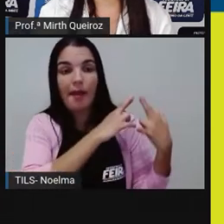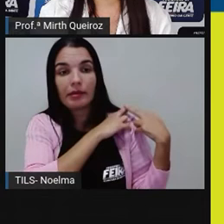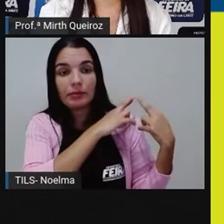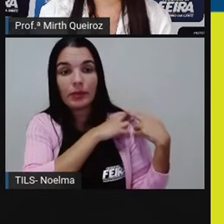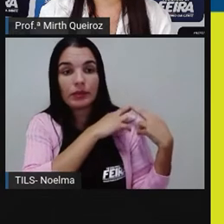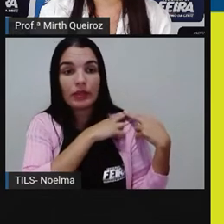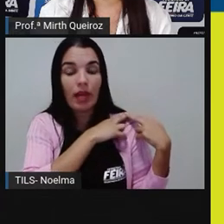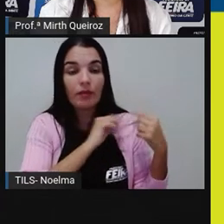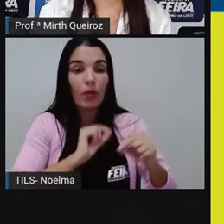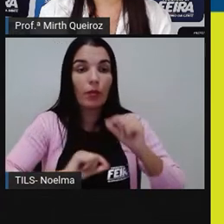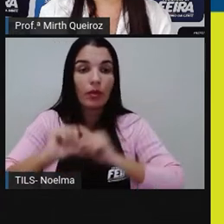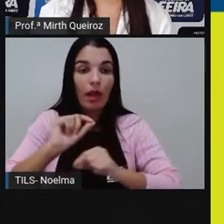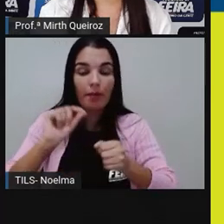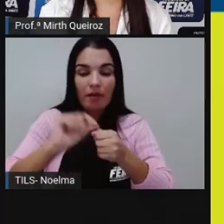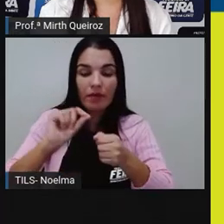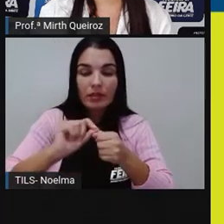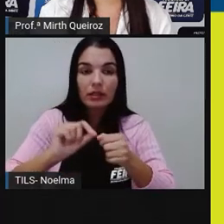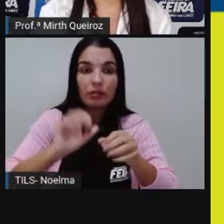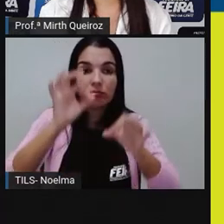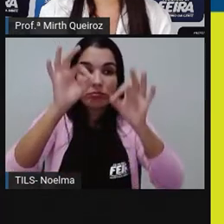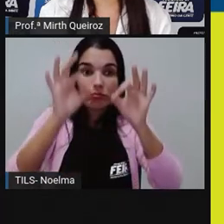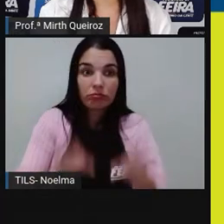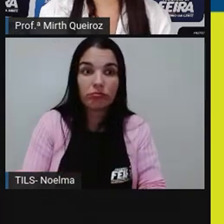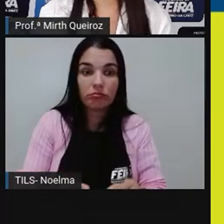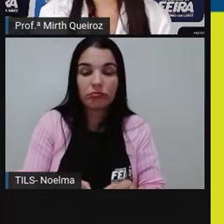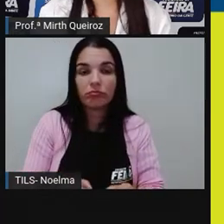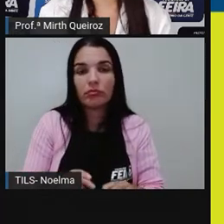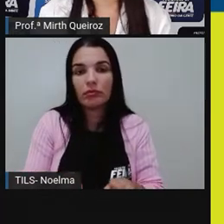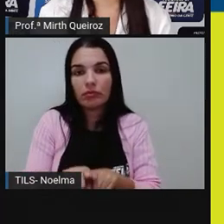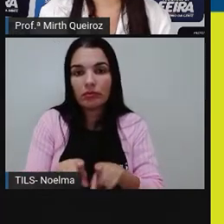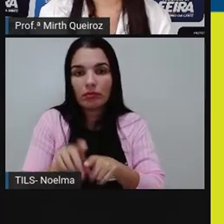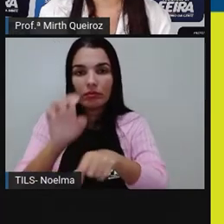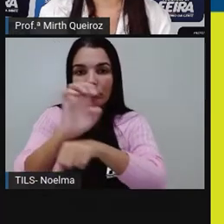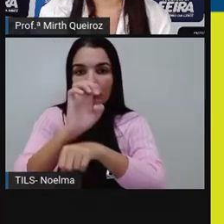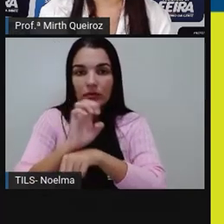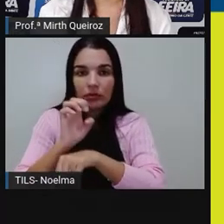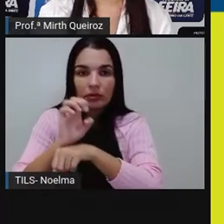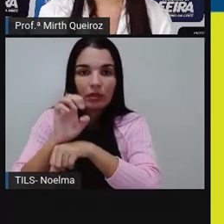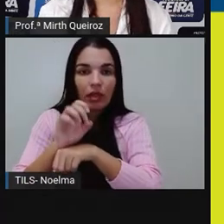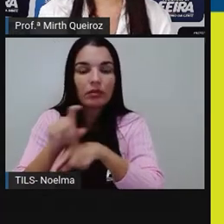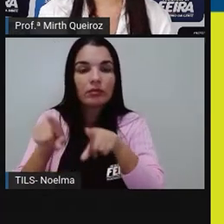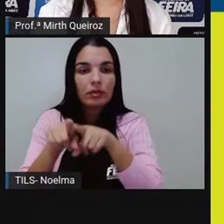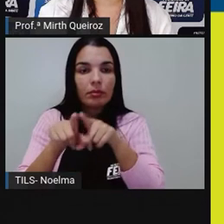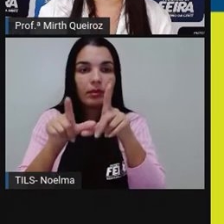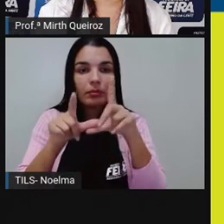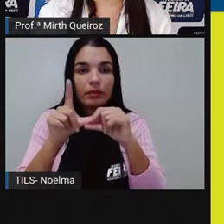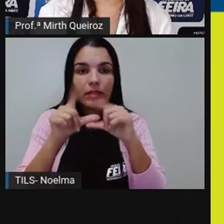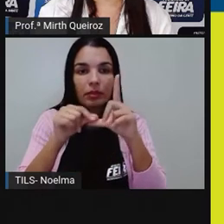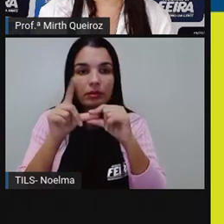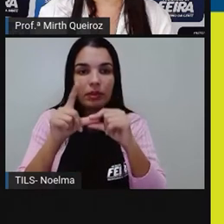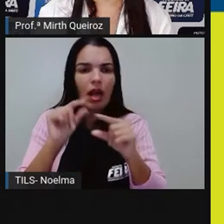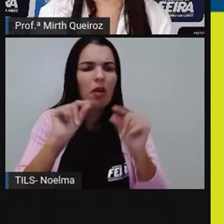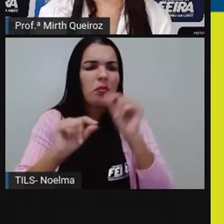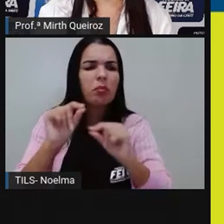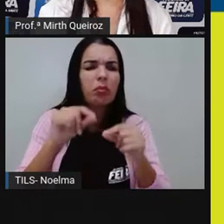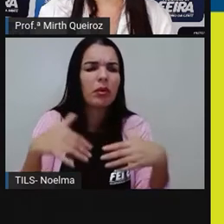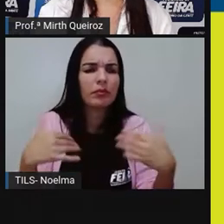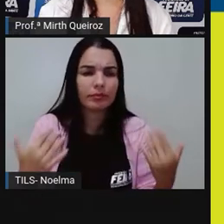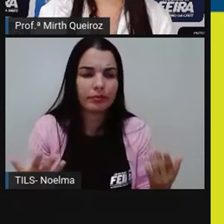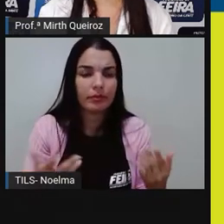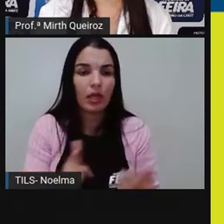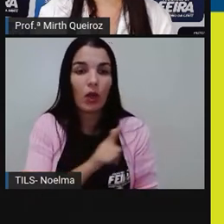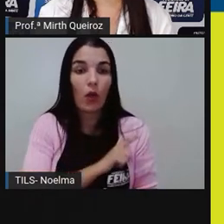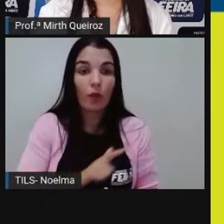poder executivo nas esferas dos estados e também no Distrito Federal. E o que que é?